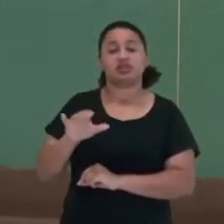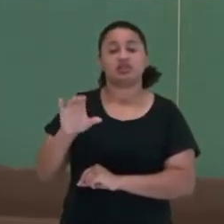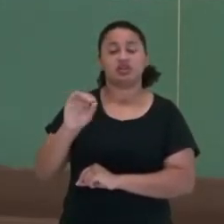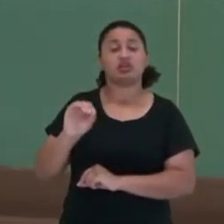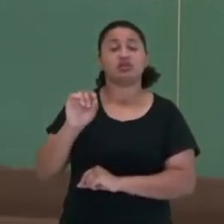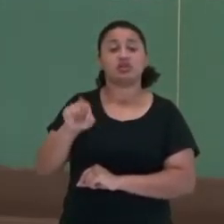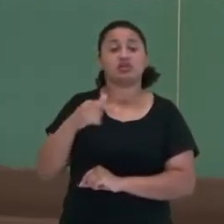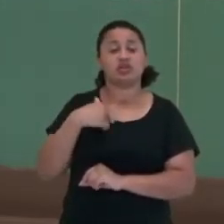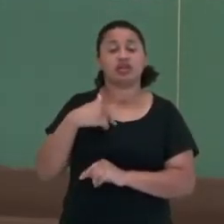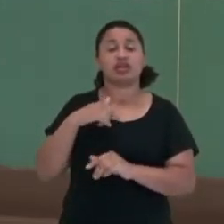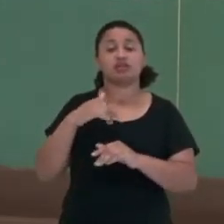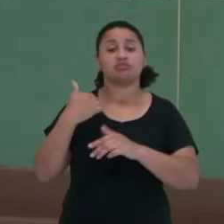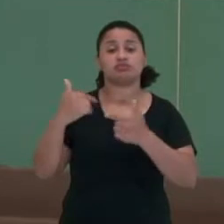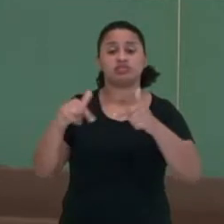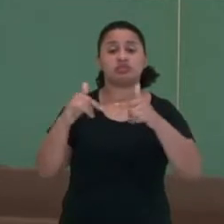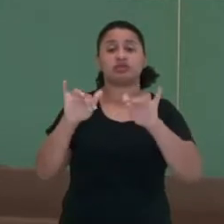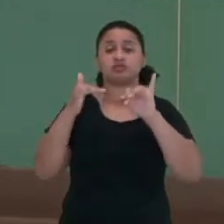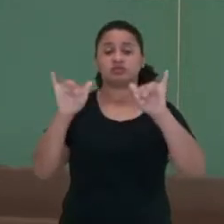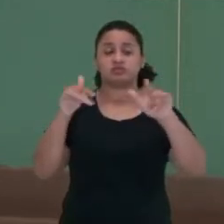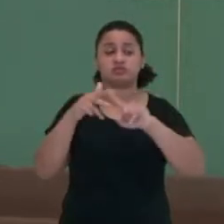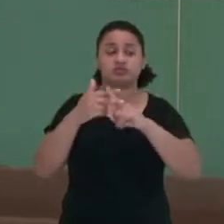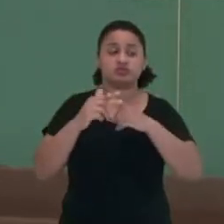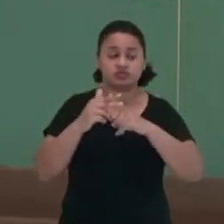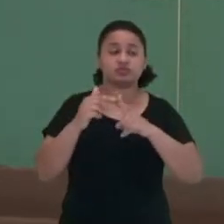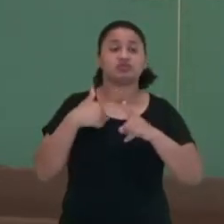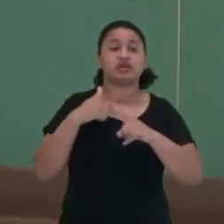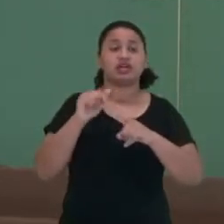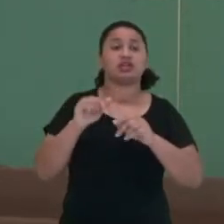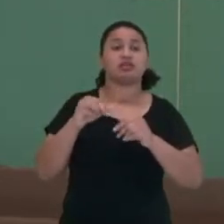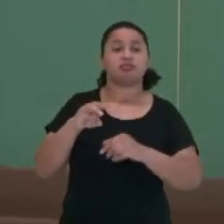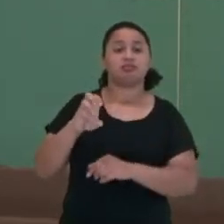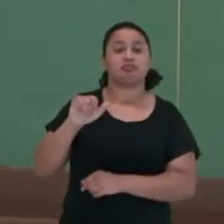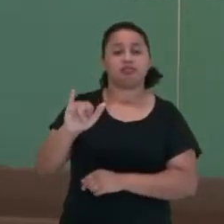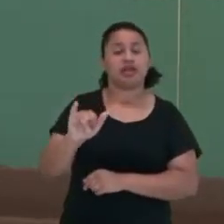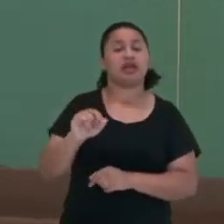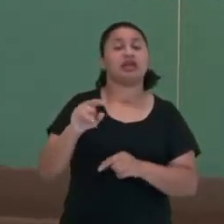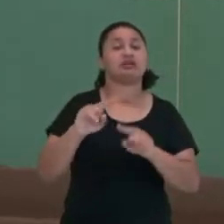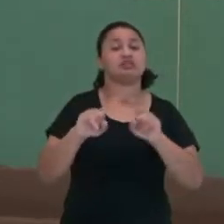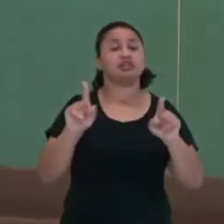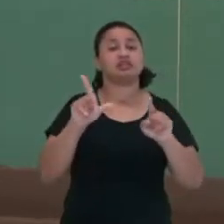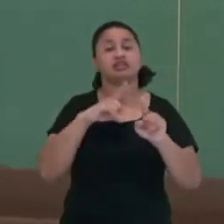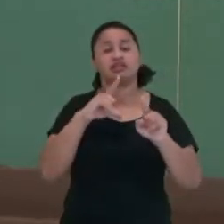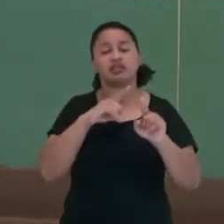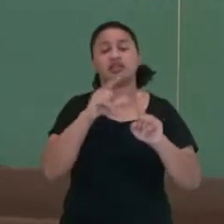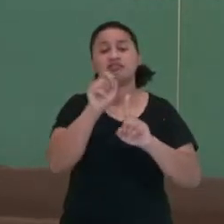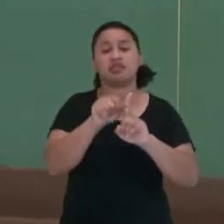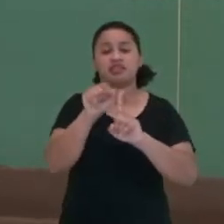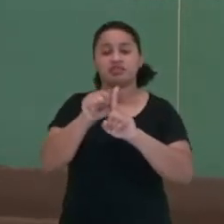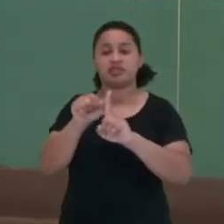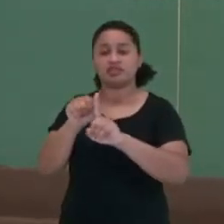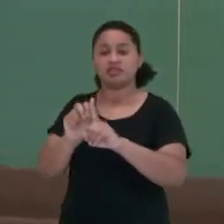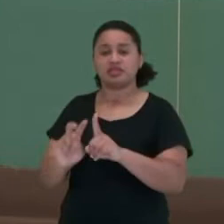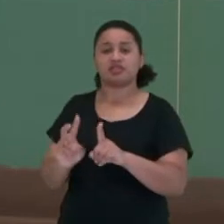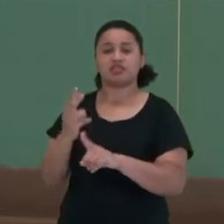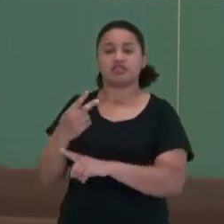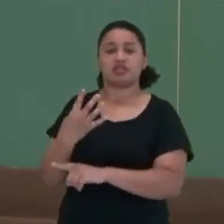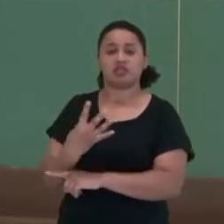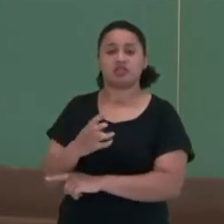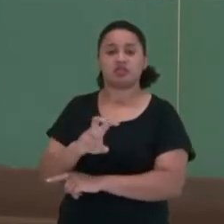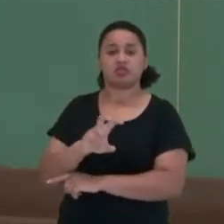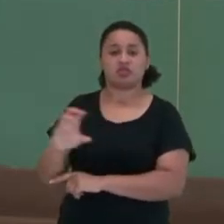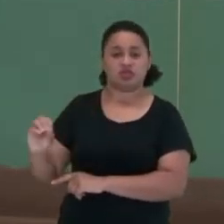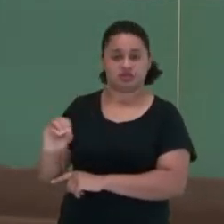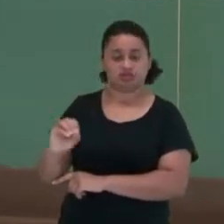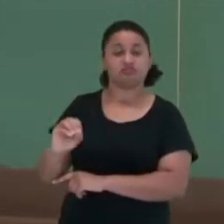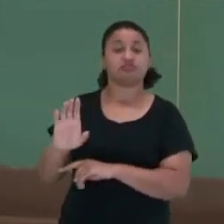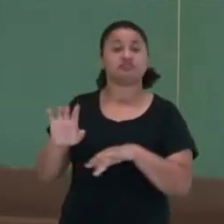ele vai abrir uma MEI, pois busca a formalização e ele tem um faturamento mensal médio de R$ 4.500.